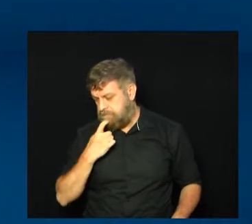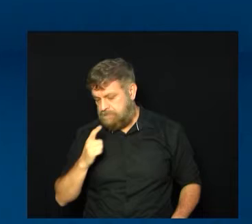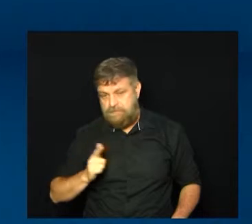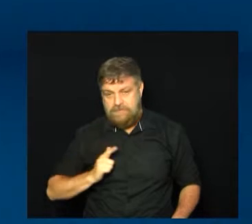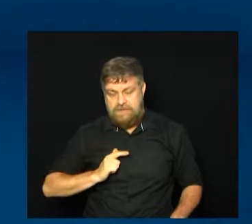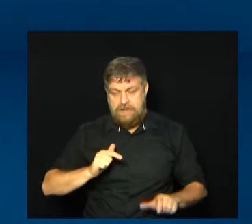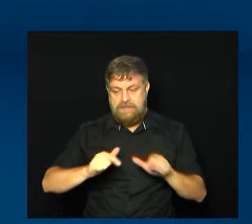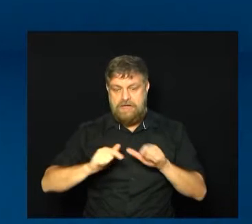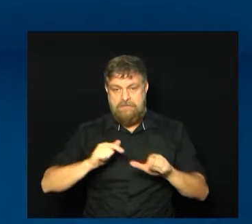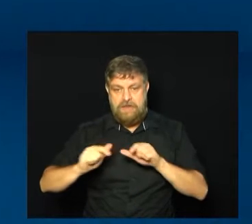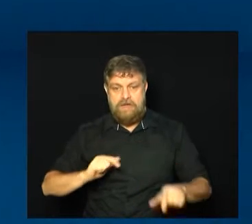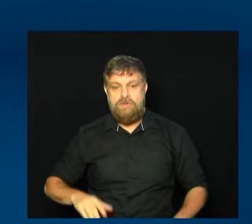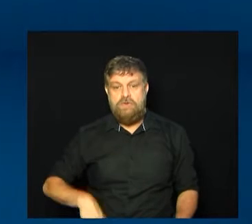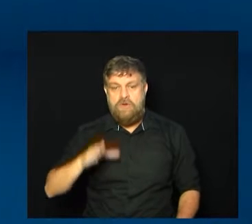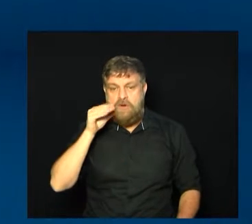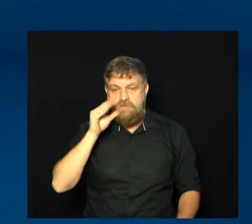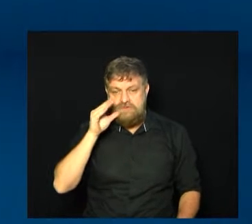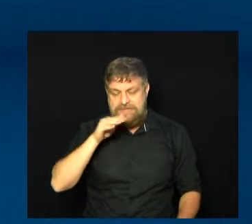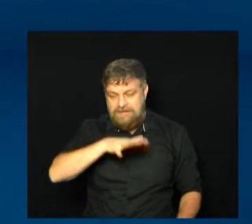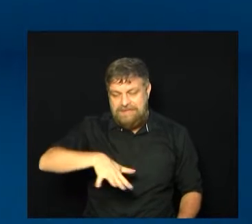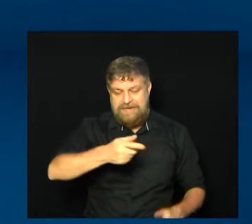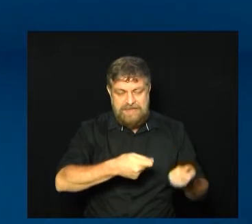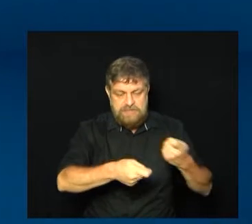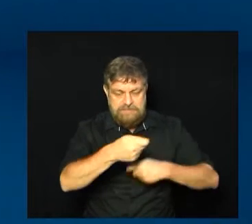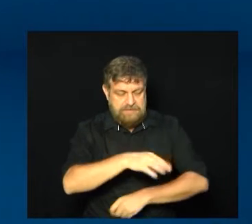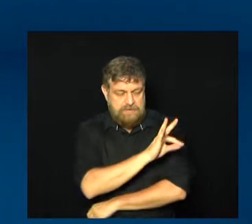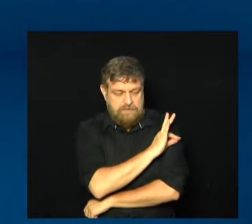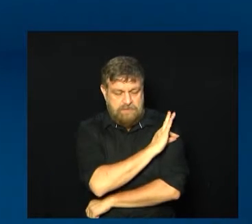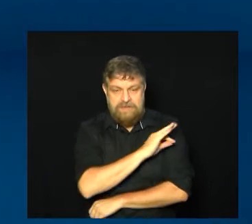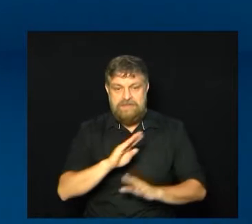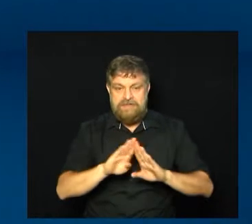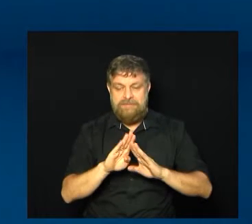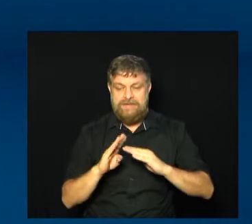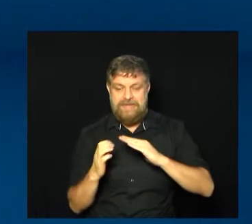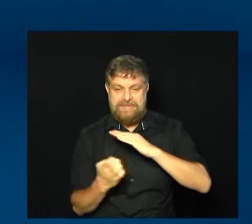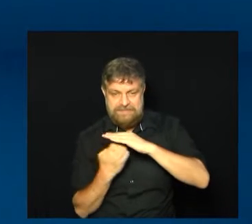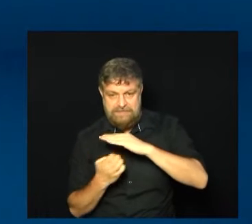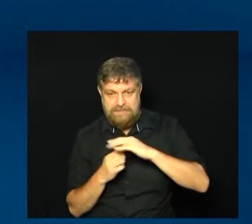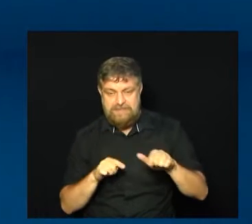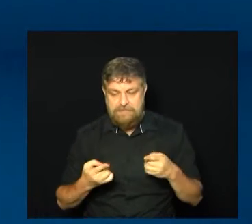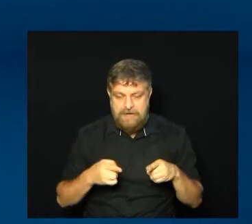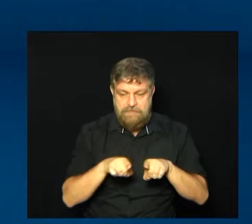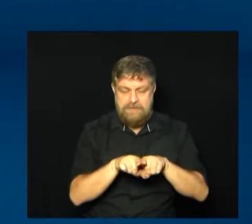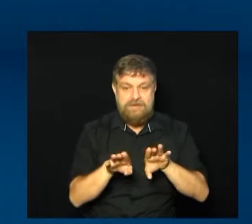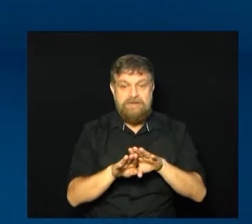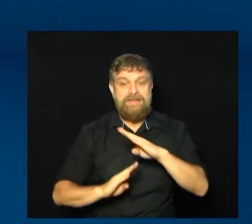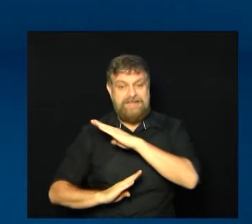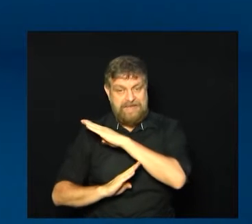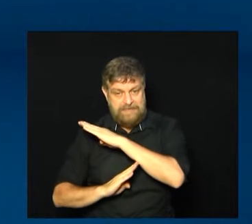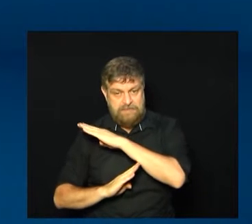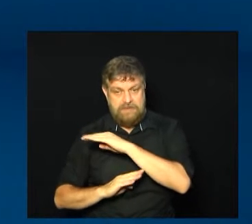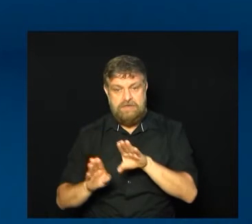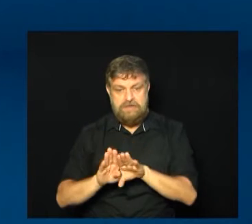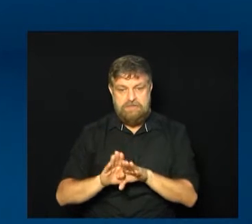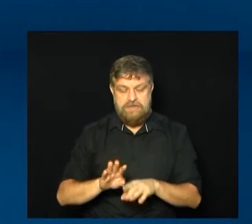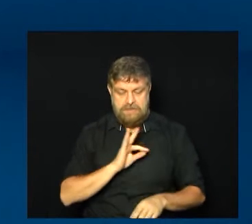cargos públicos de provimento efetivo da administração direta, suas autarquias, fundações e da Câmara Municipal,